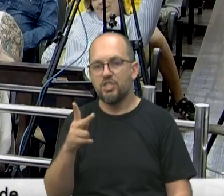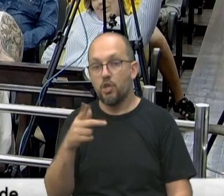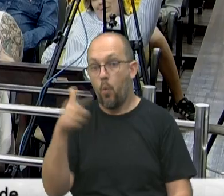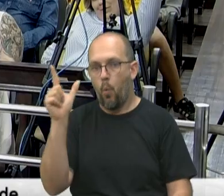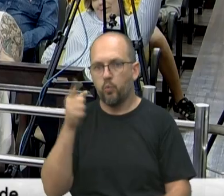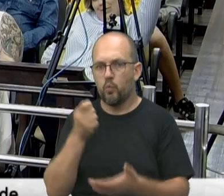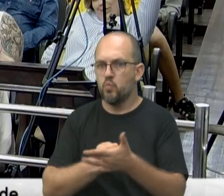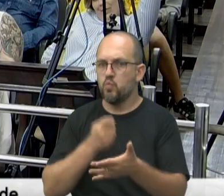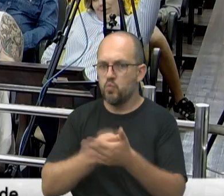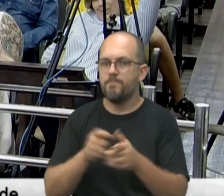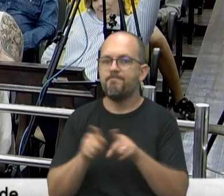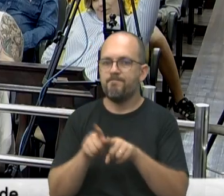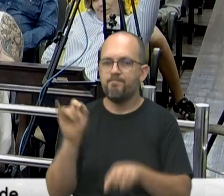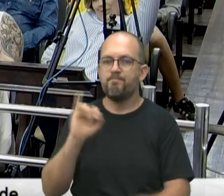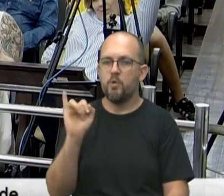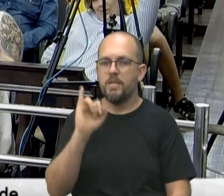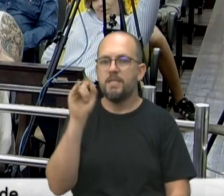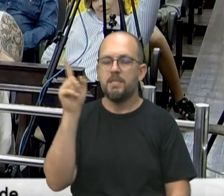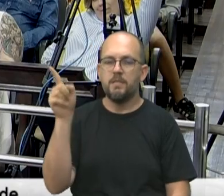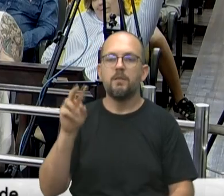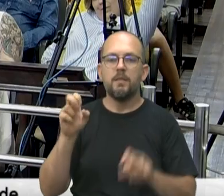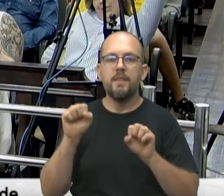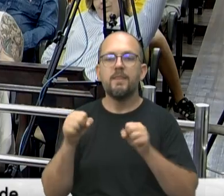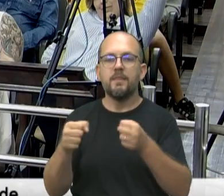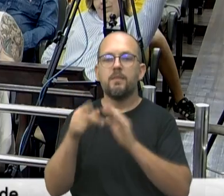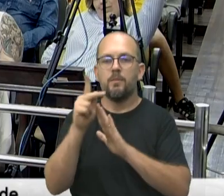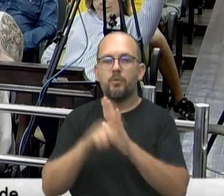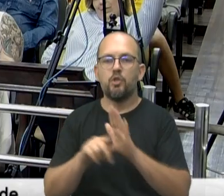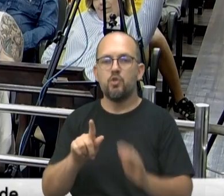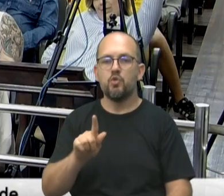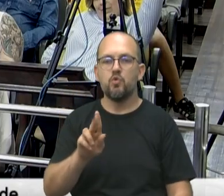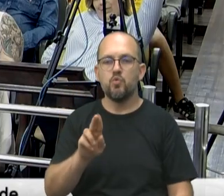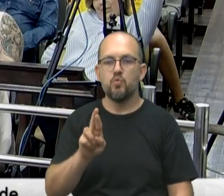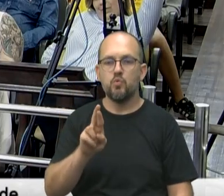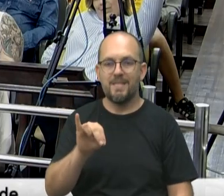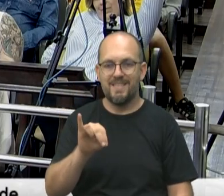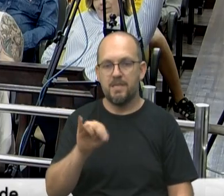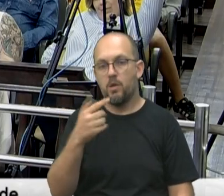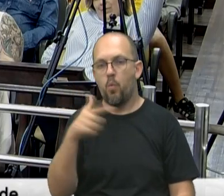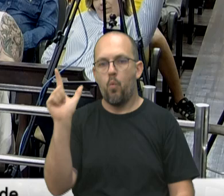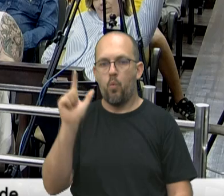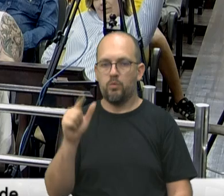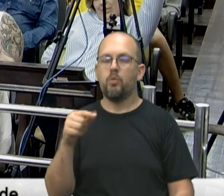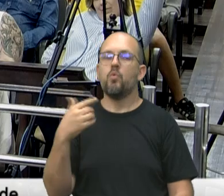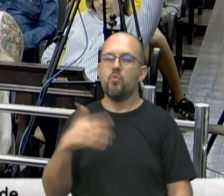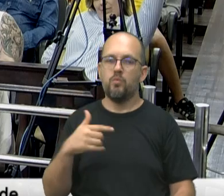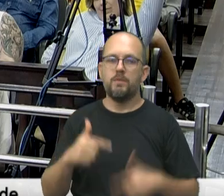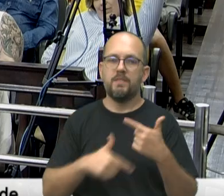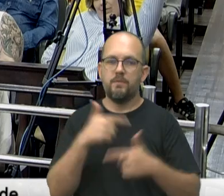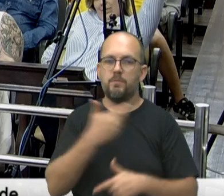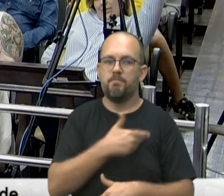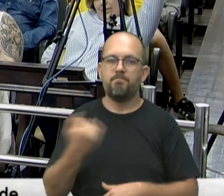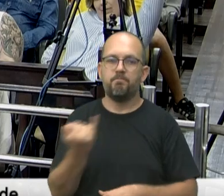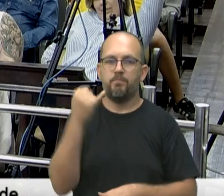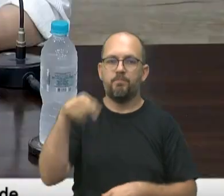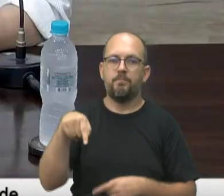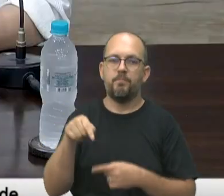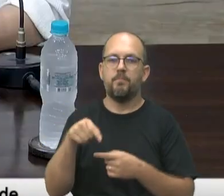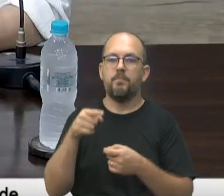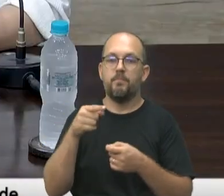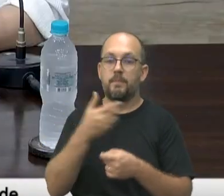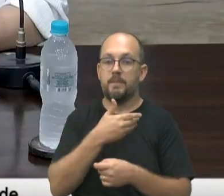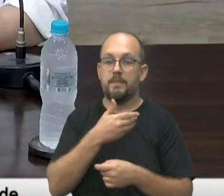muito importante, que é a luta em defesa do projeto Guri, não é? Que é um outro serviço público muito importante do nosso estado, que esse